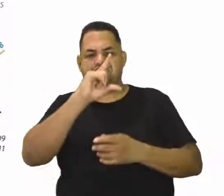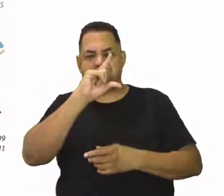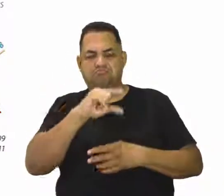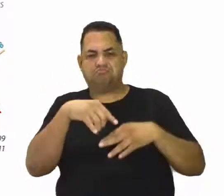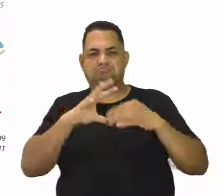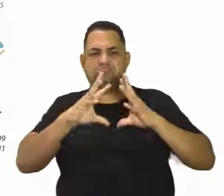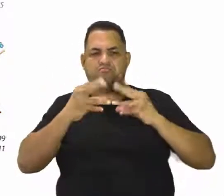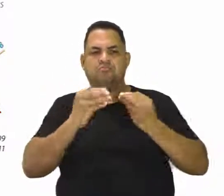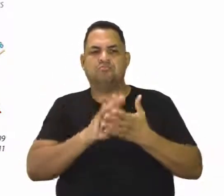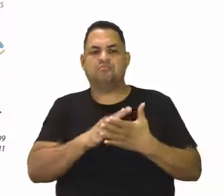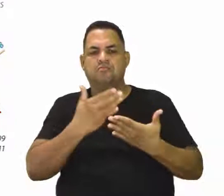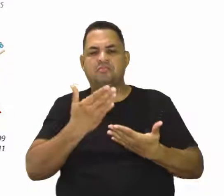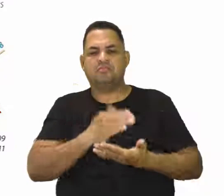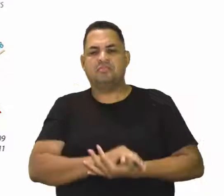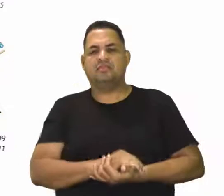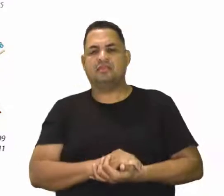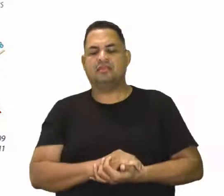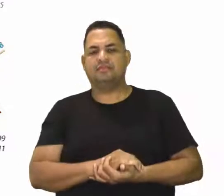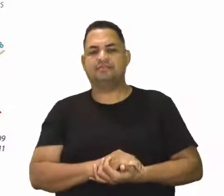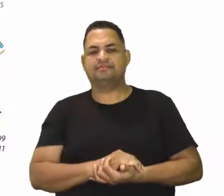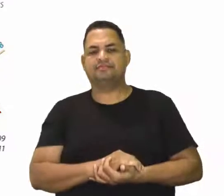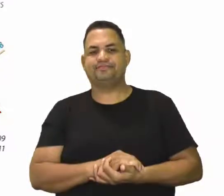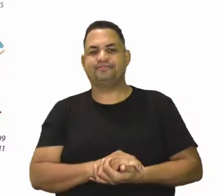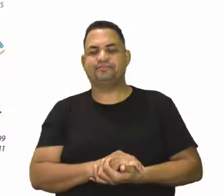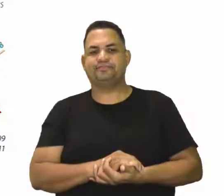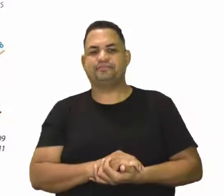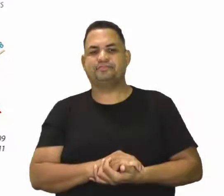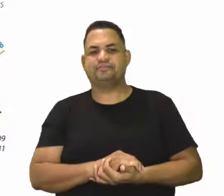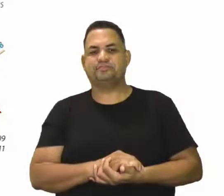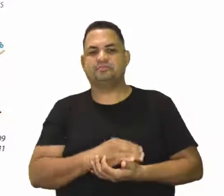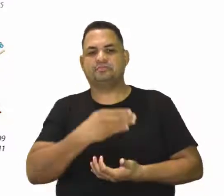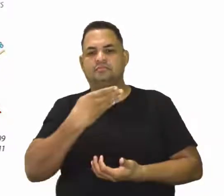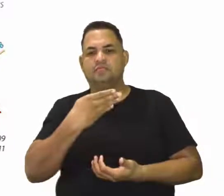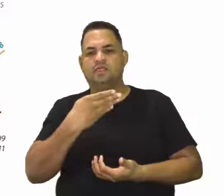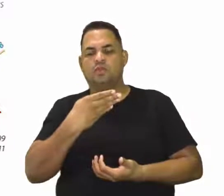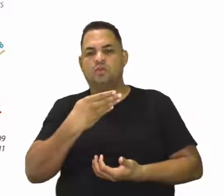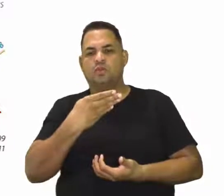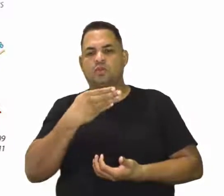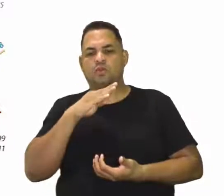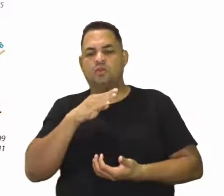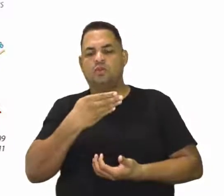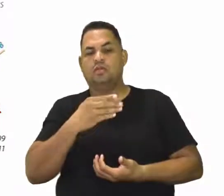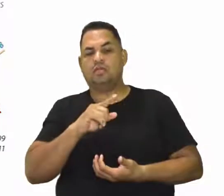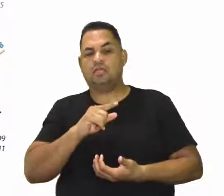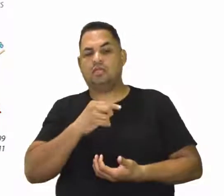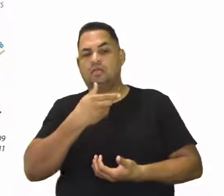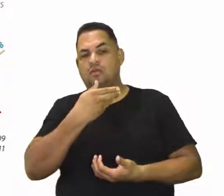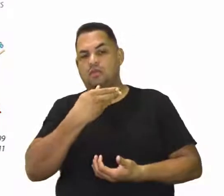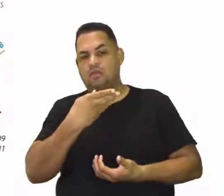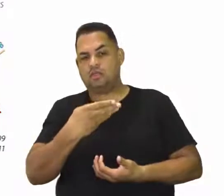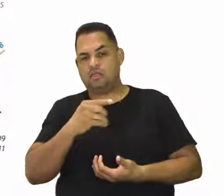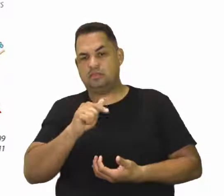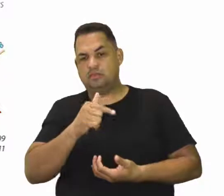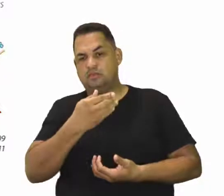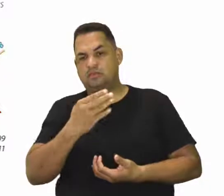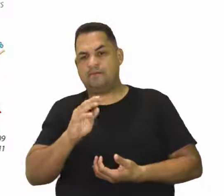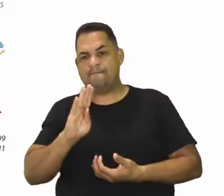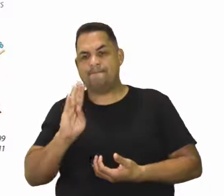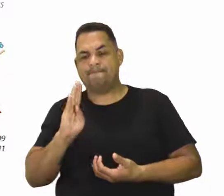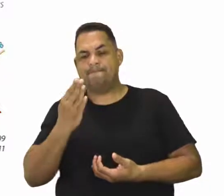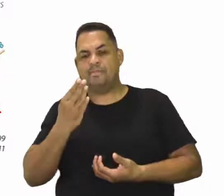pequenininho né sobe na vista some 42.000 ou bilhões ou milhões